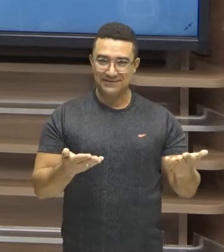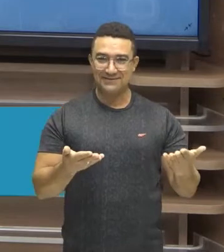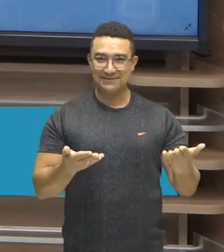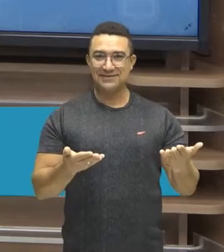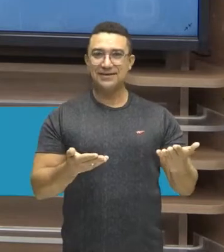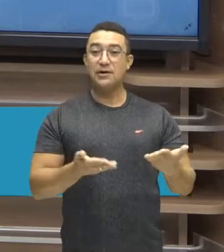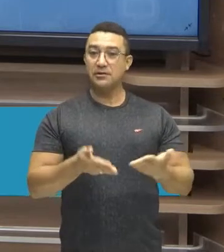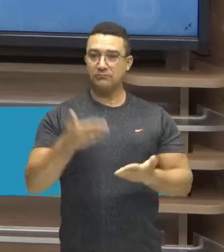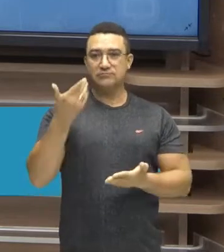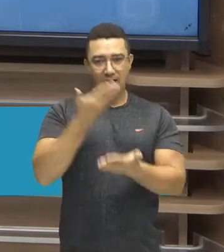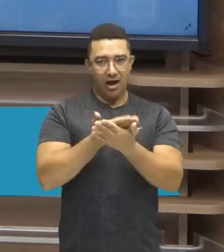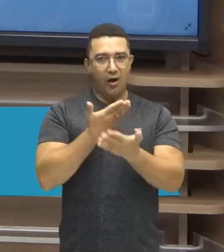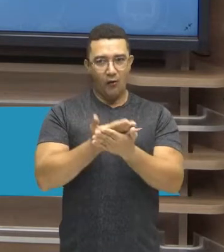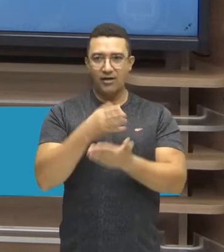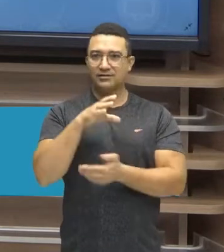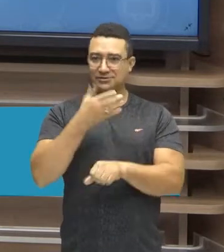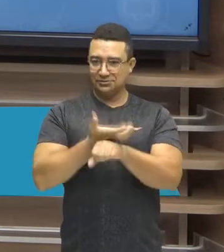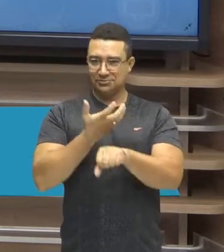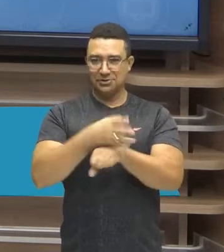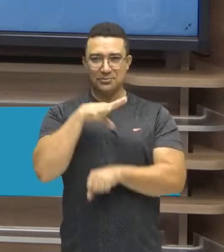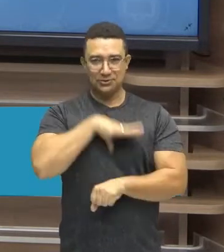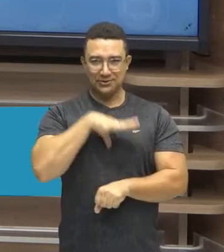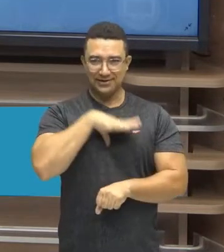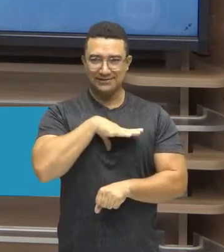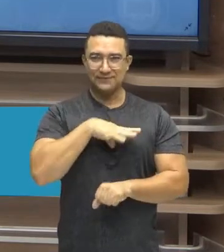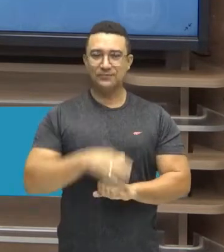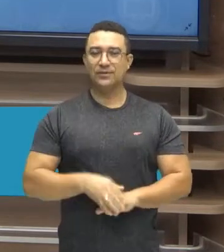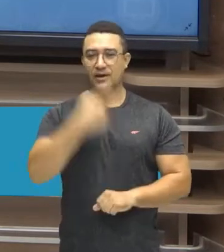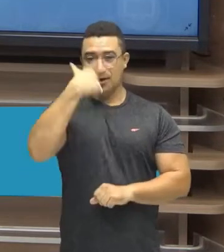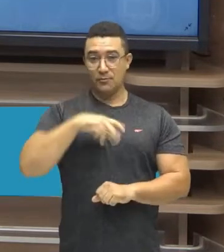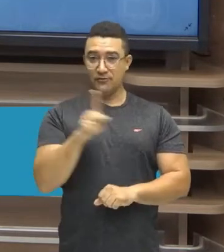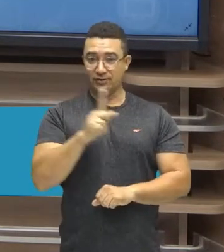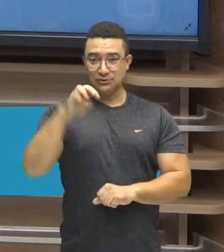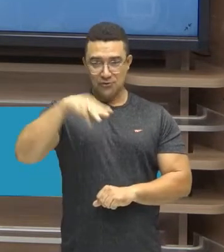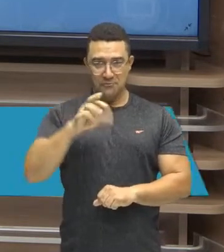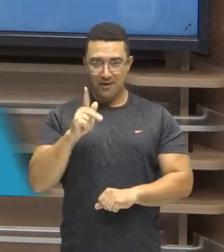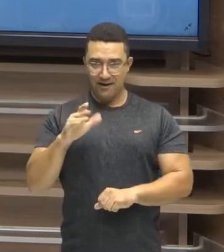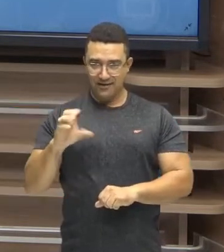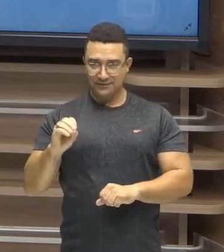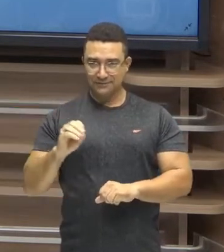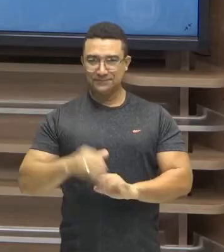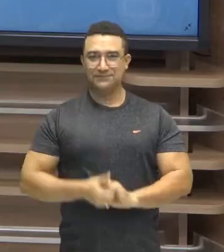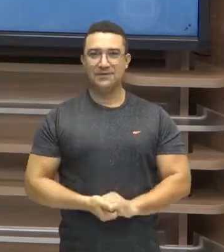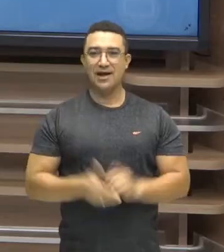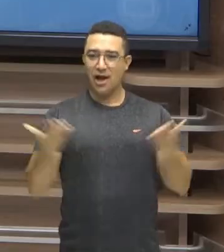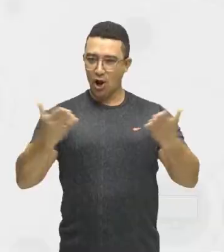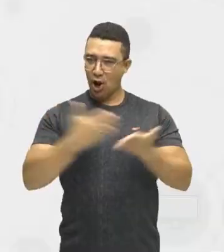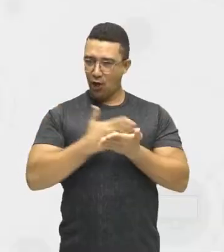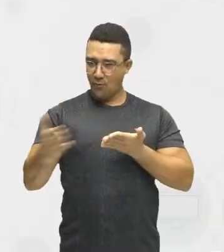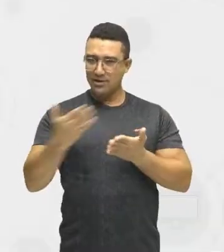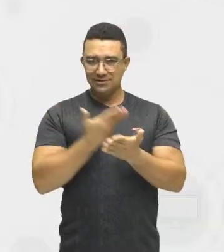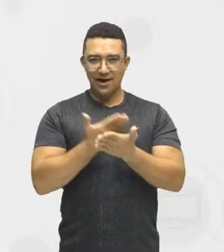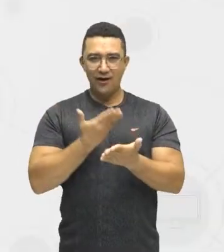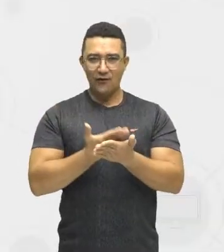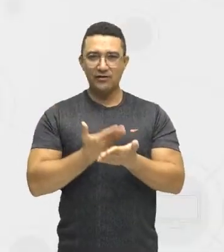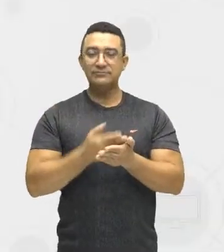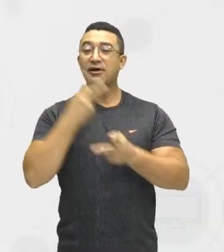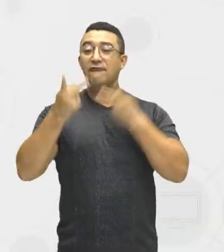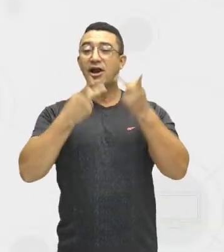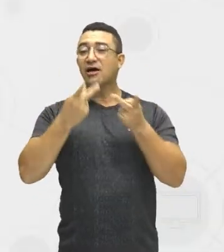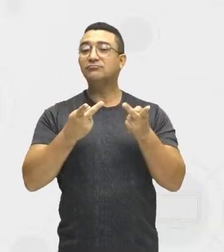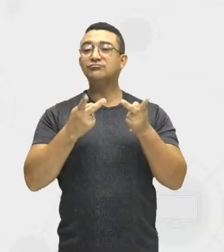Muito bem. Mais uma aula de língua portuguesa. Sou o professor Mário. Vamos à aula de hoje? Vamos falar